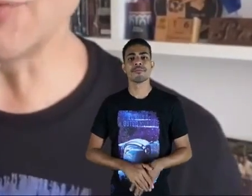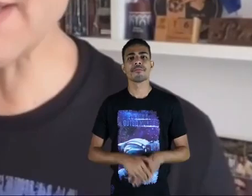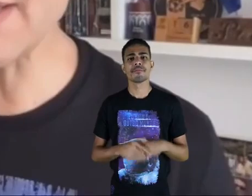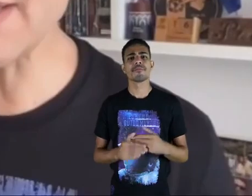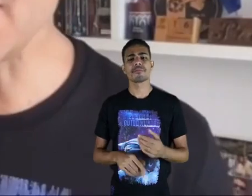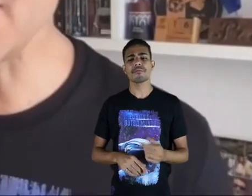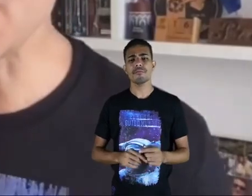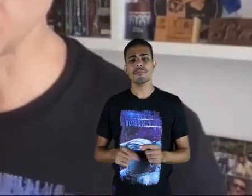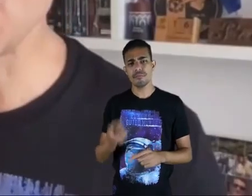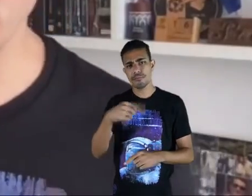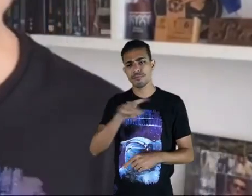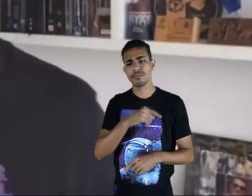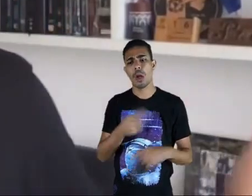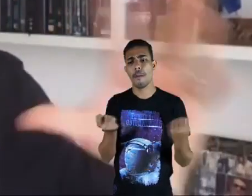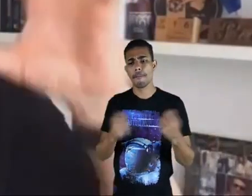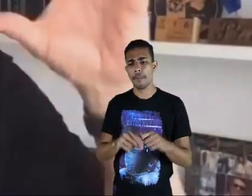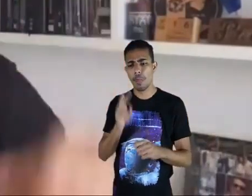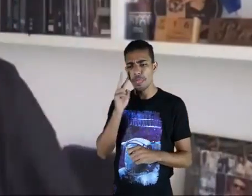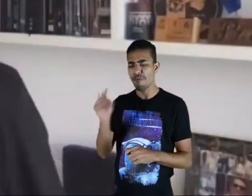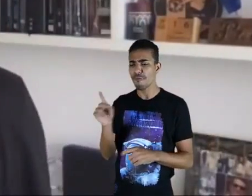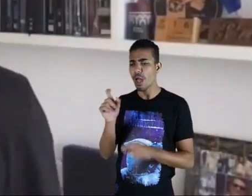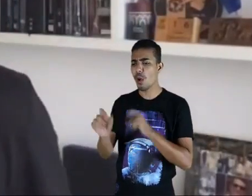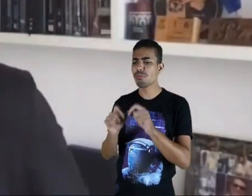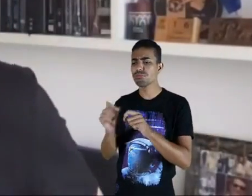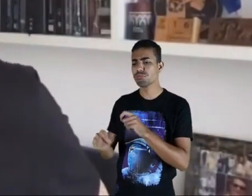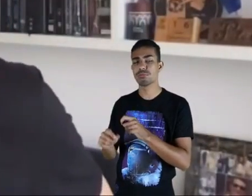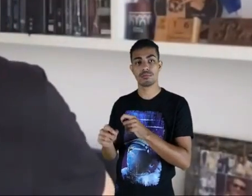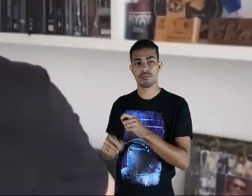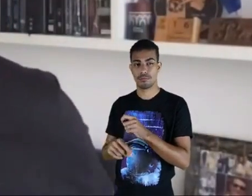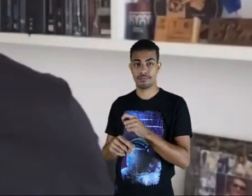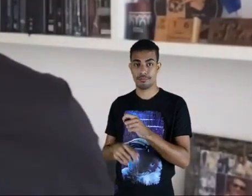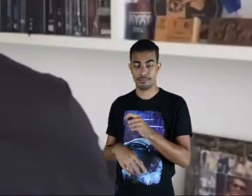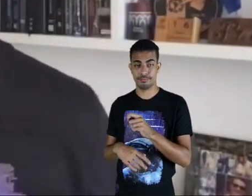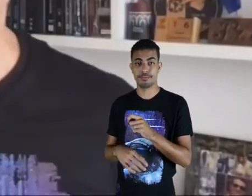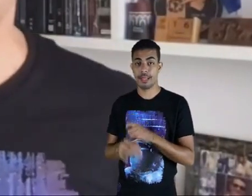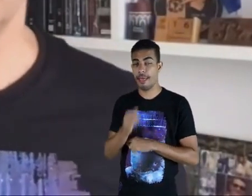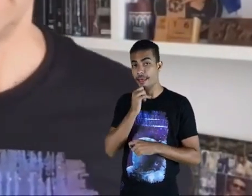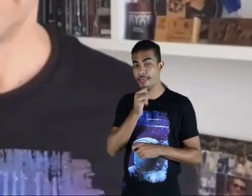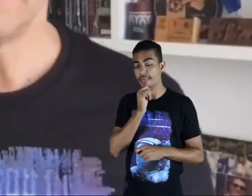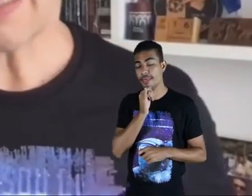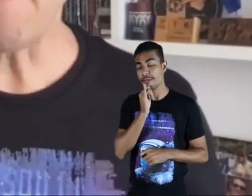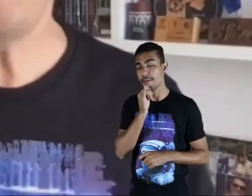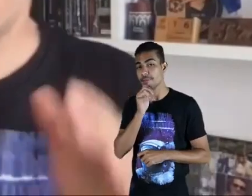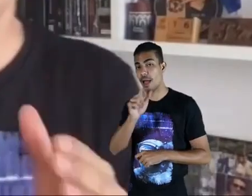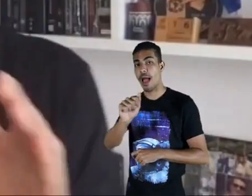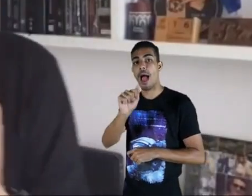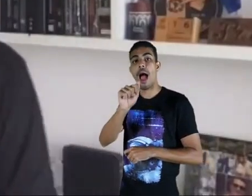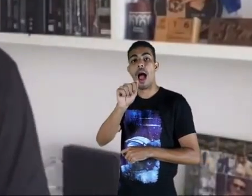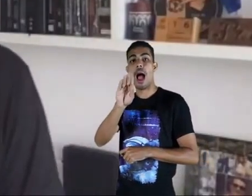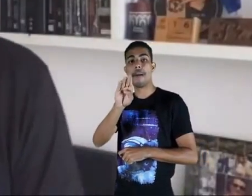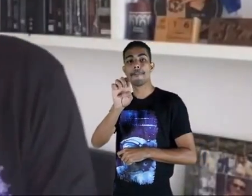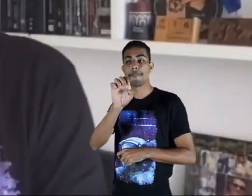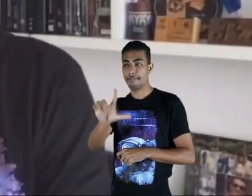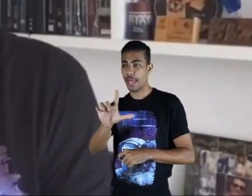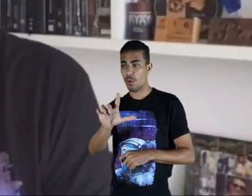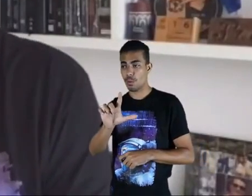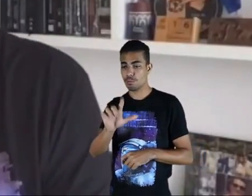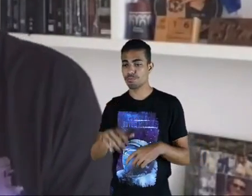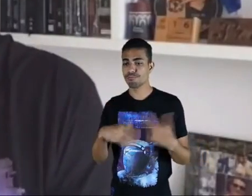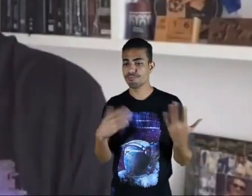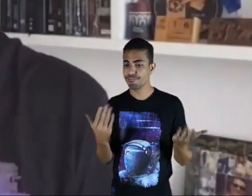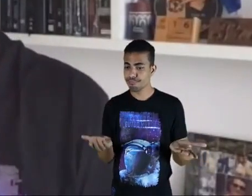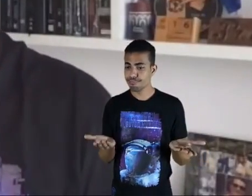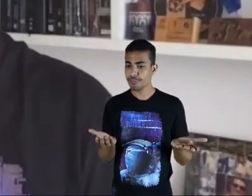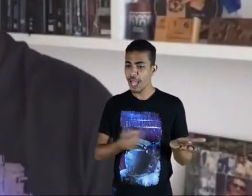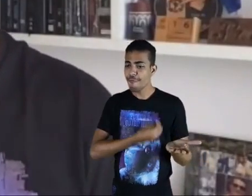ver dentro desses nomes, por exemplo, alguns que quero destacar. Abel, por exemplo. Abel viveu para